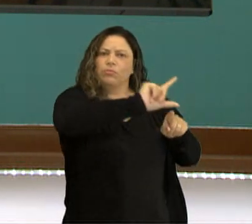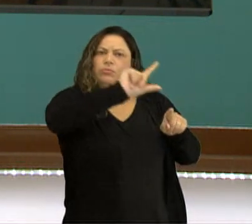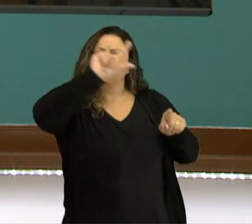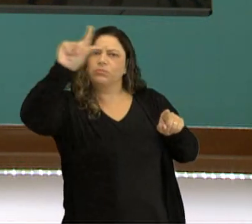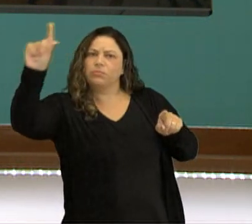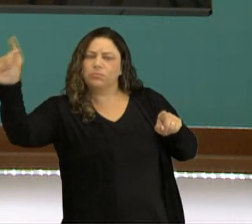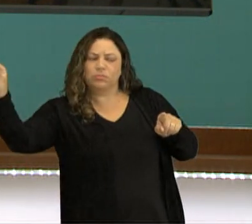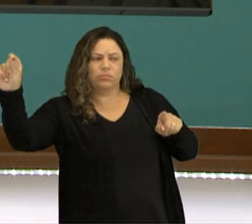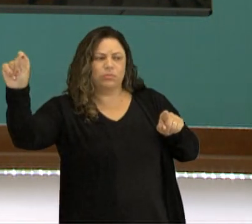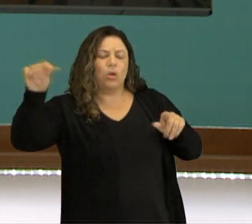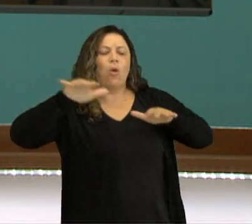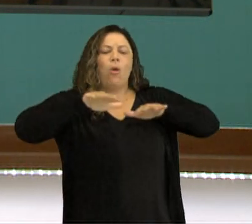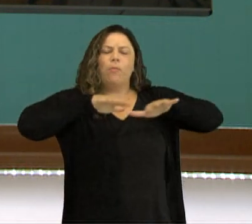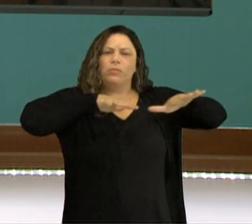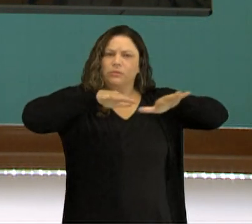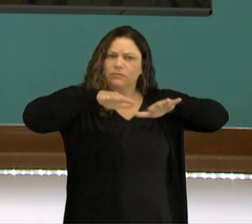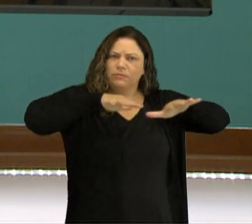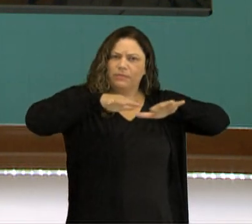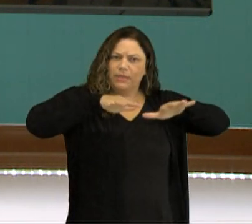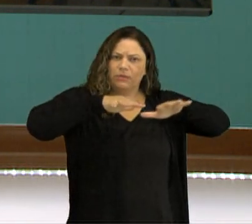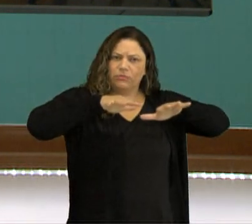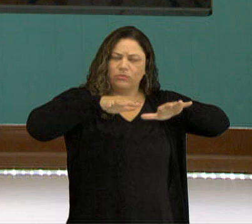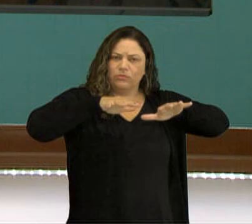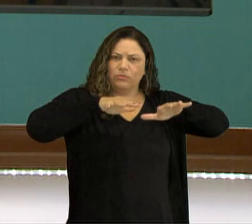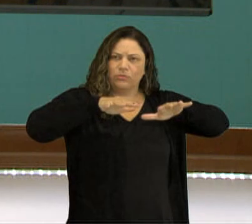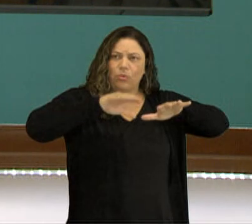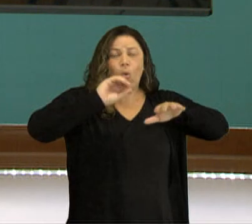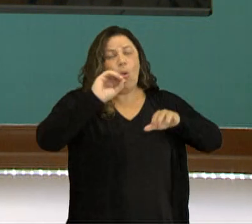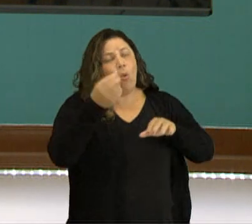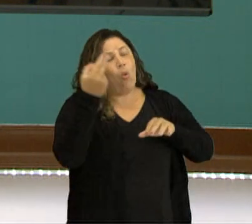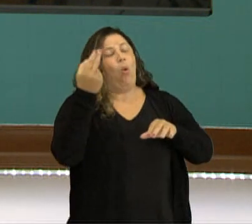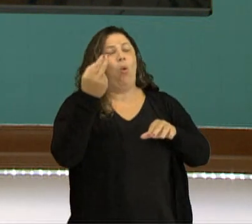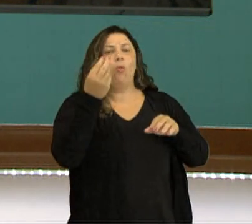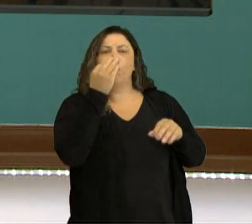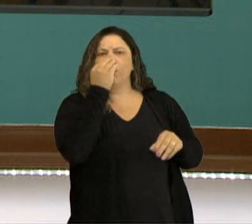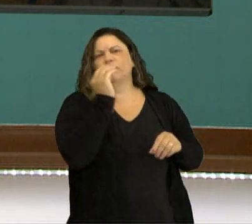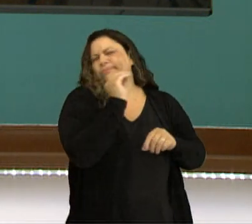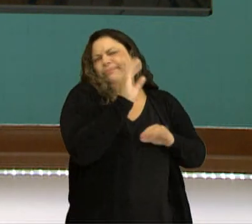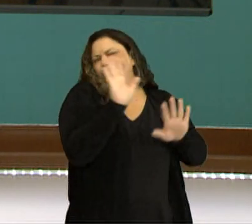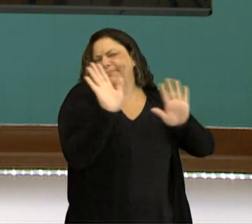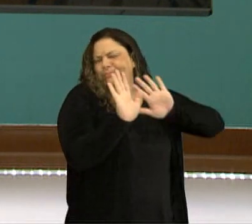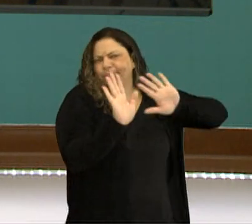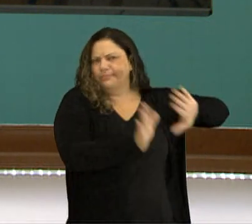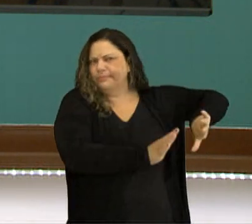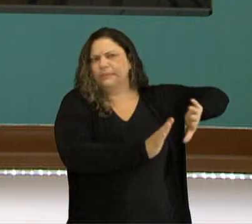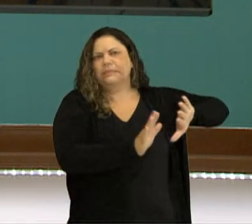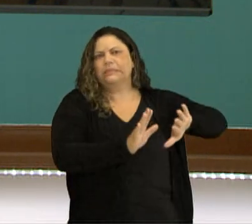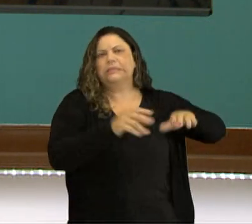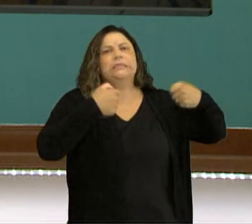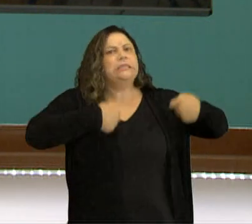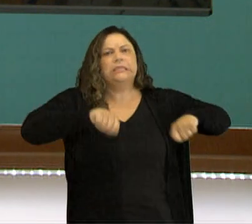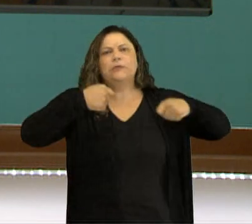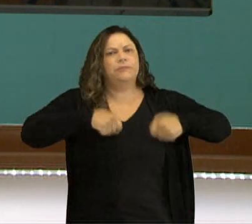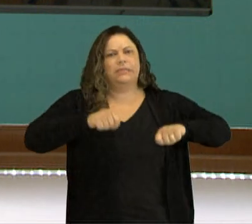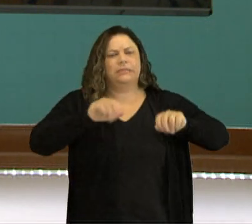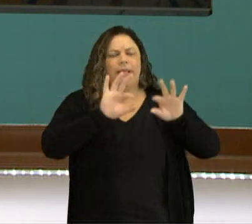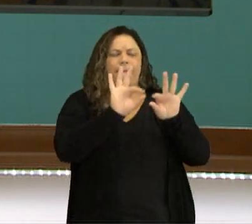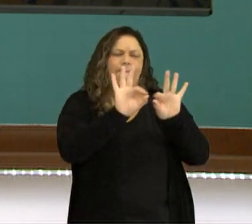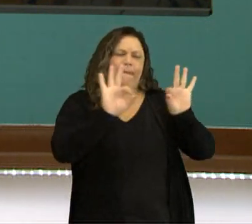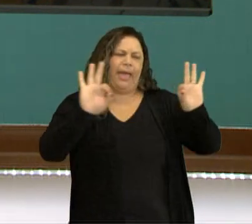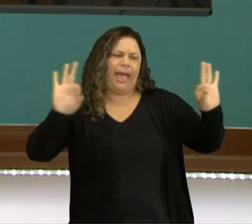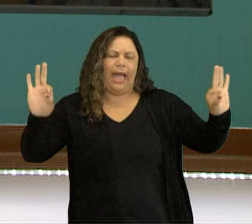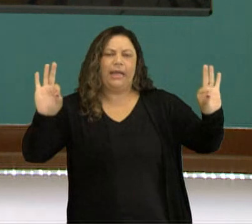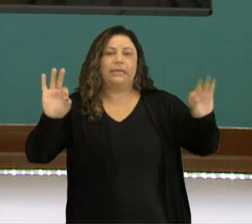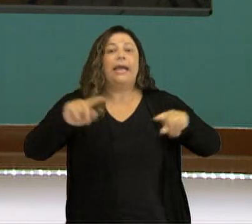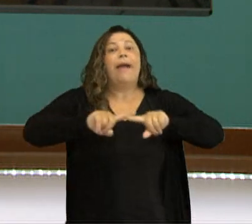acordo com o movimento, e muitas vezes eu posso desprezar isto, certo? Ou seja, eu não preciso levar em consideração as dimensões desse objeto.